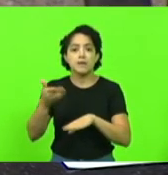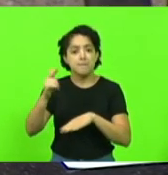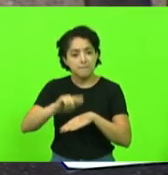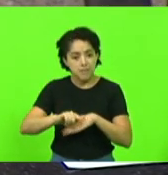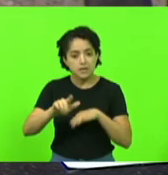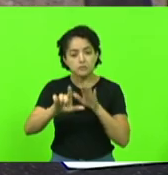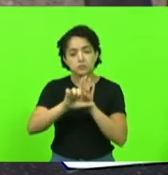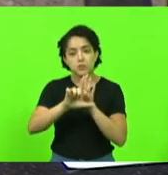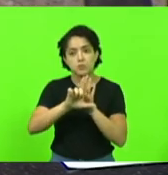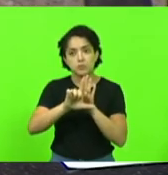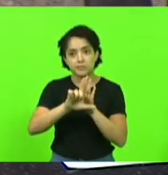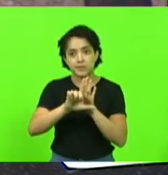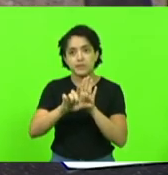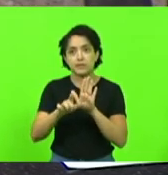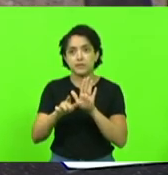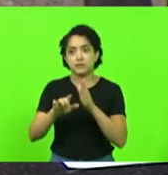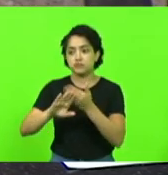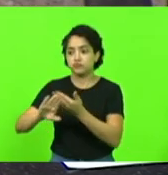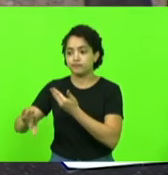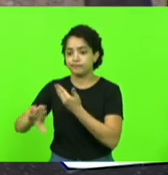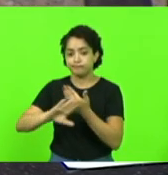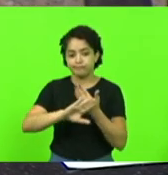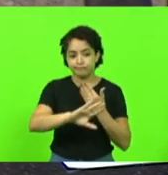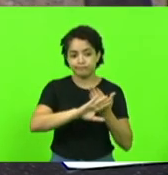de segregação. É mais isso.